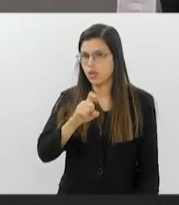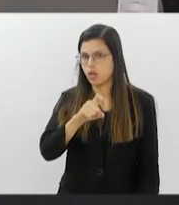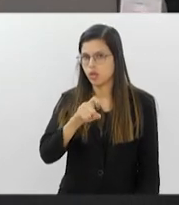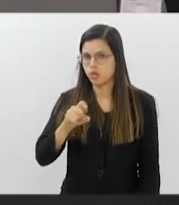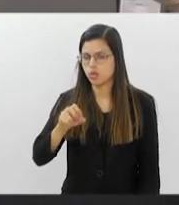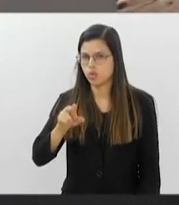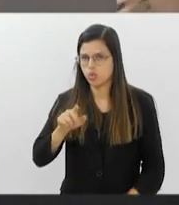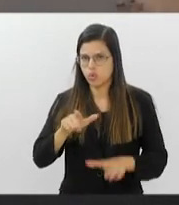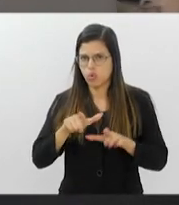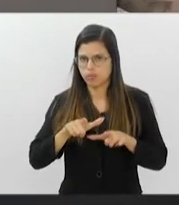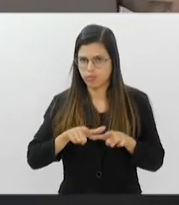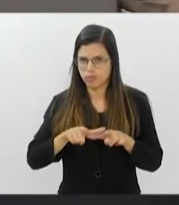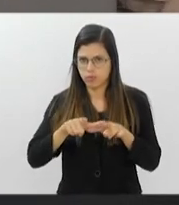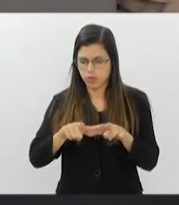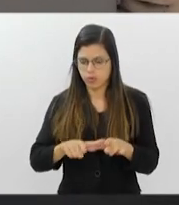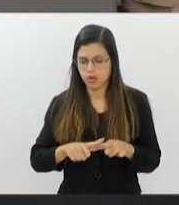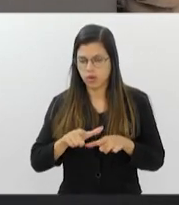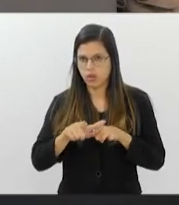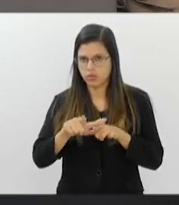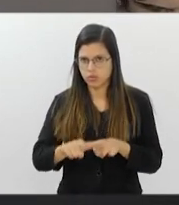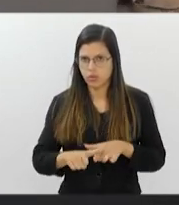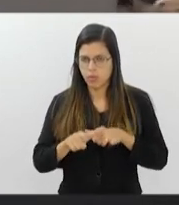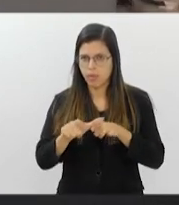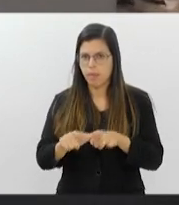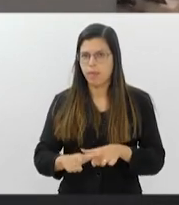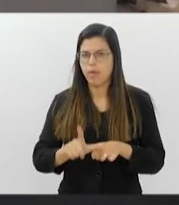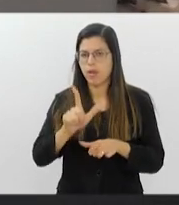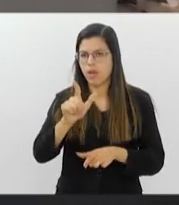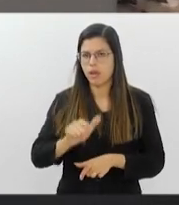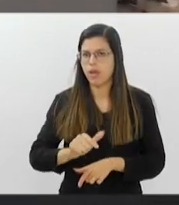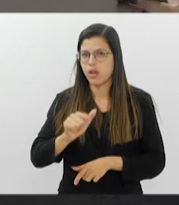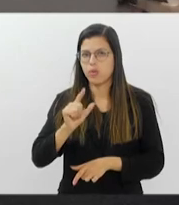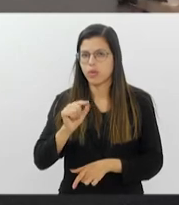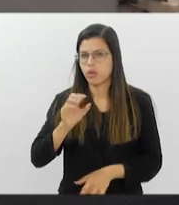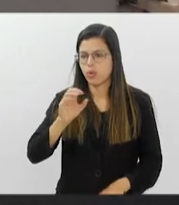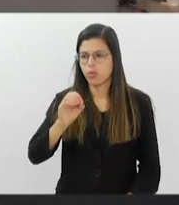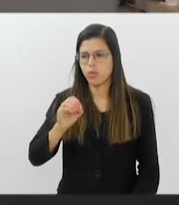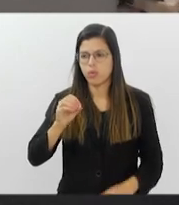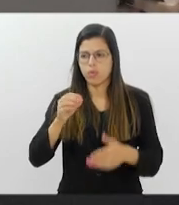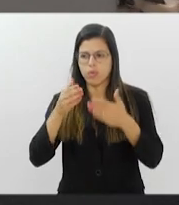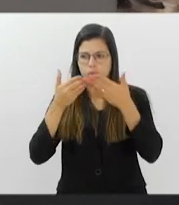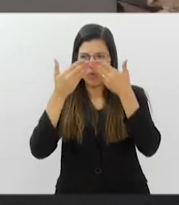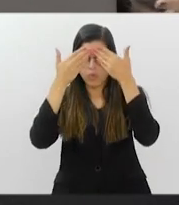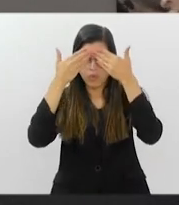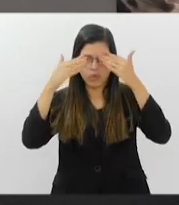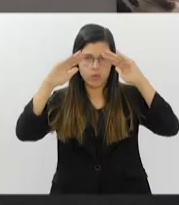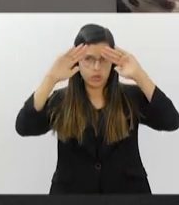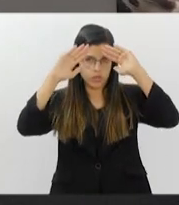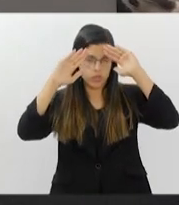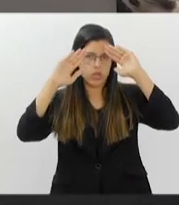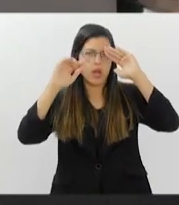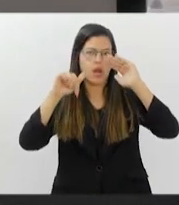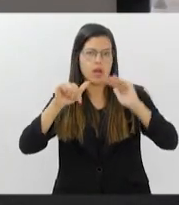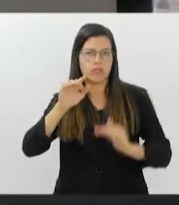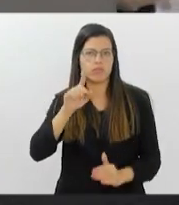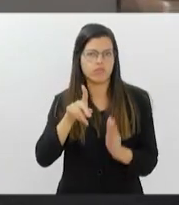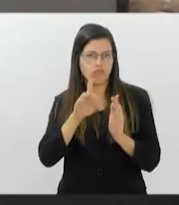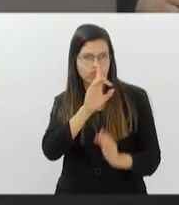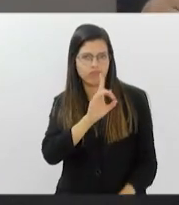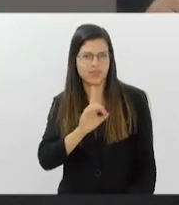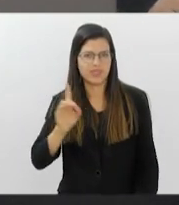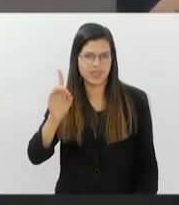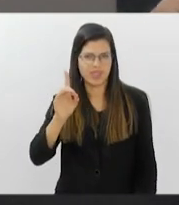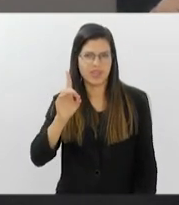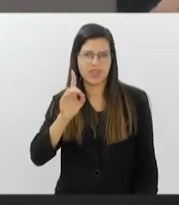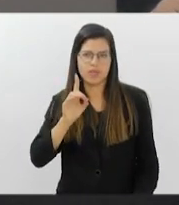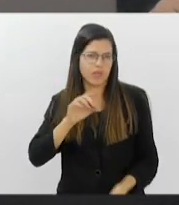candomblé, ele é um orixá. Né? Ele é um deus dos Olimpos. Né? O candomblé tem uma série